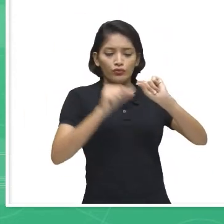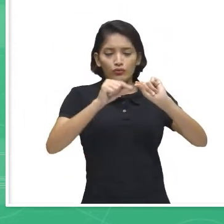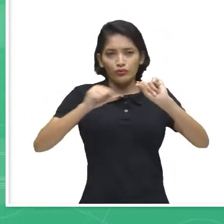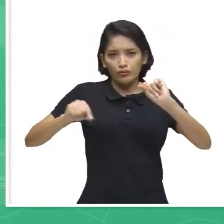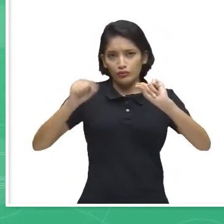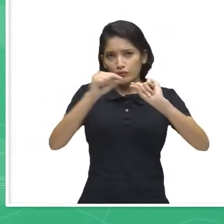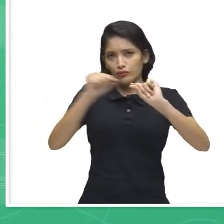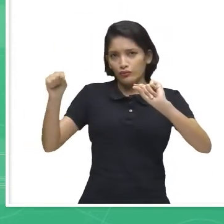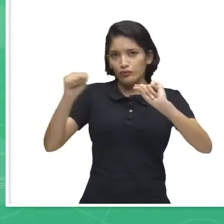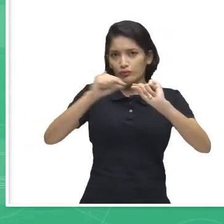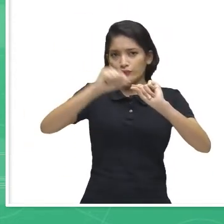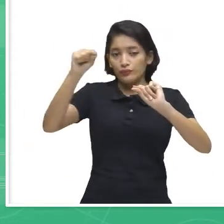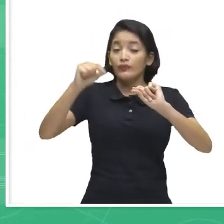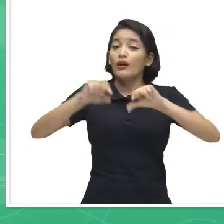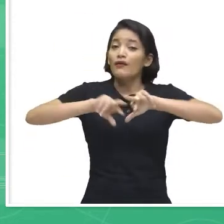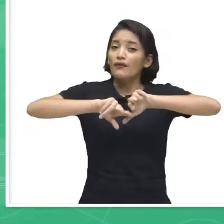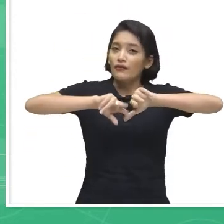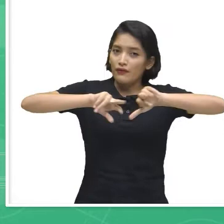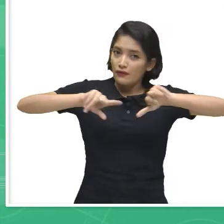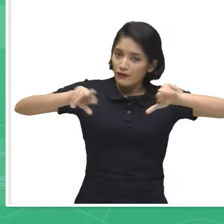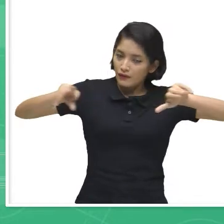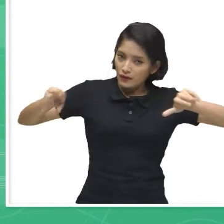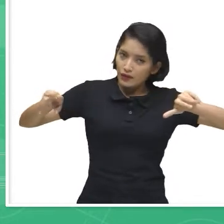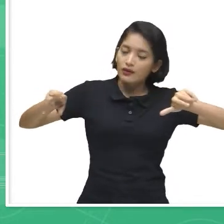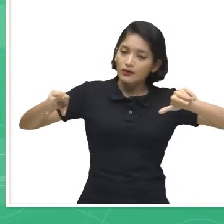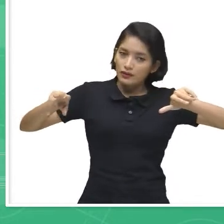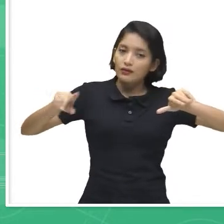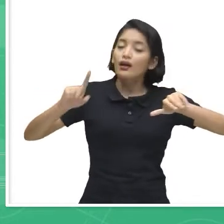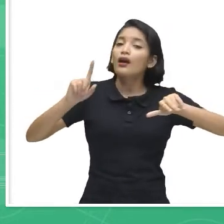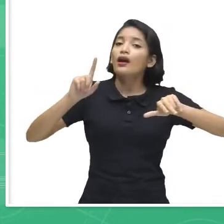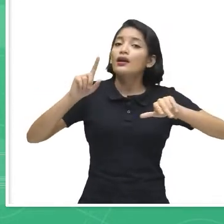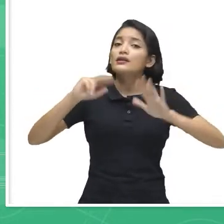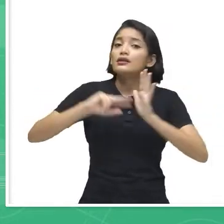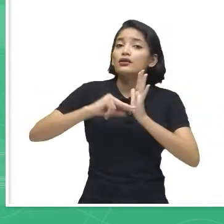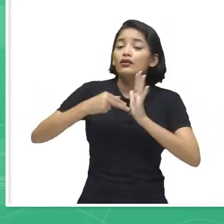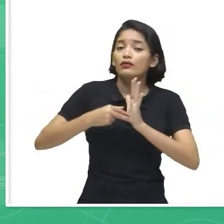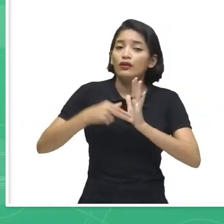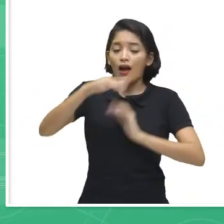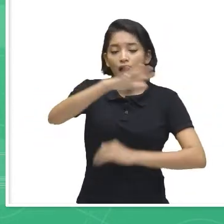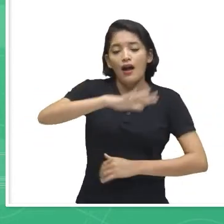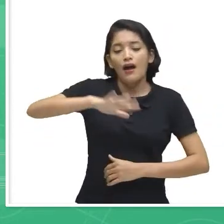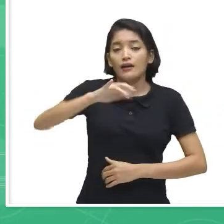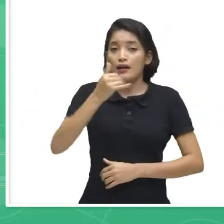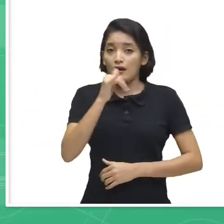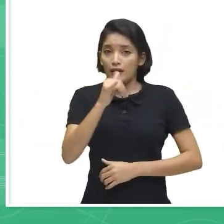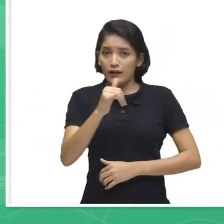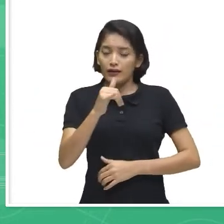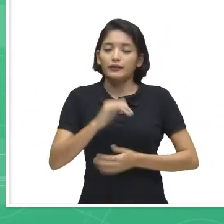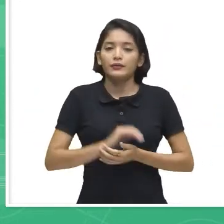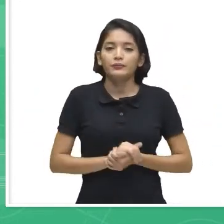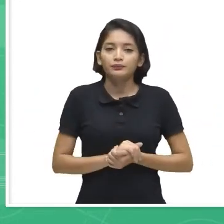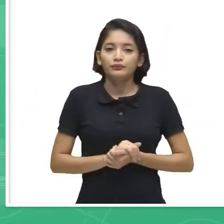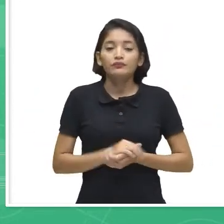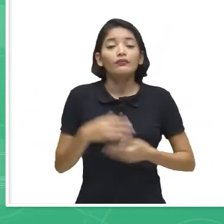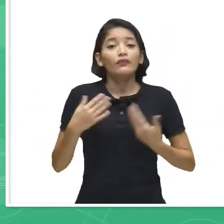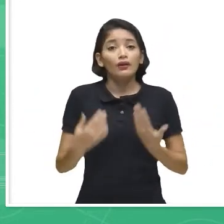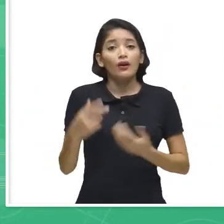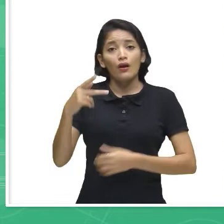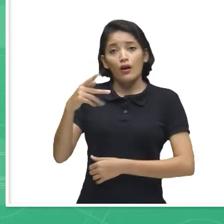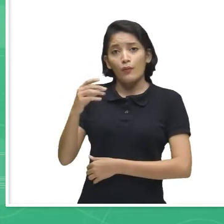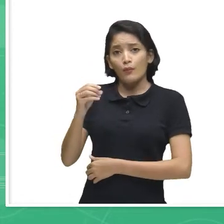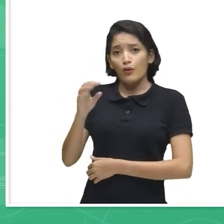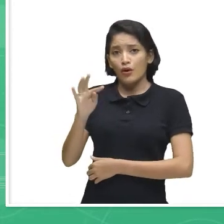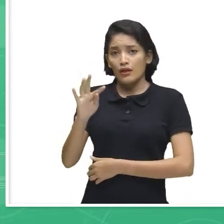Elas são divergentes. É o nosso campo elétrico, tá certo? As superfícies equipotenciais